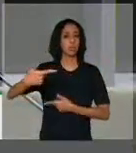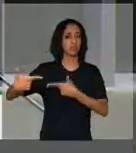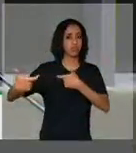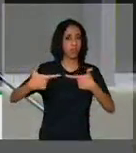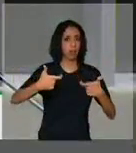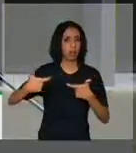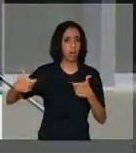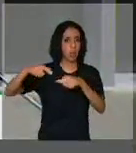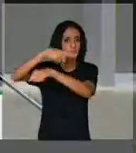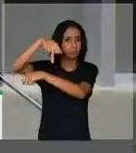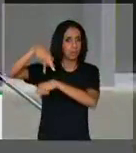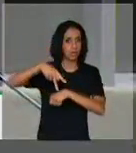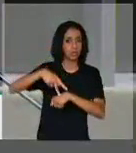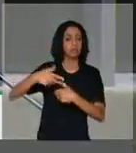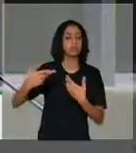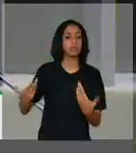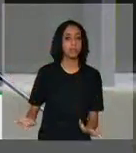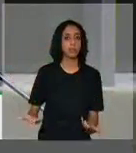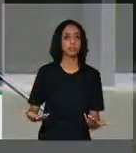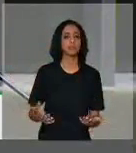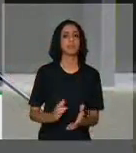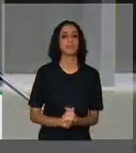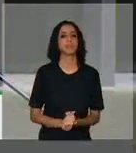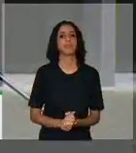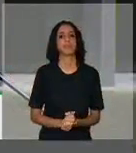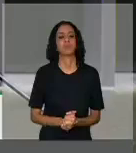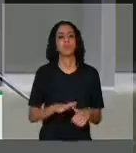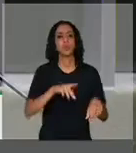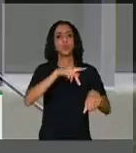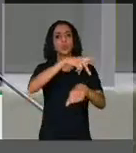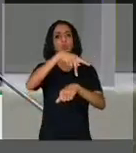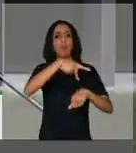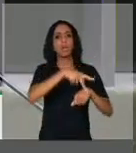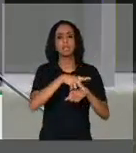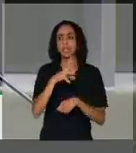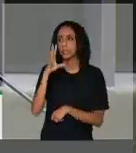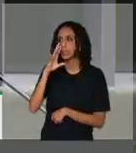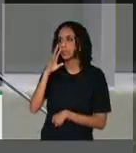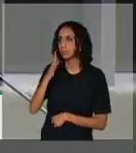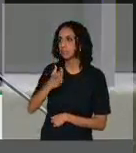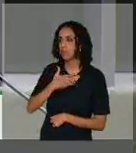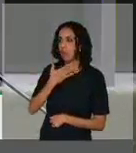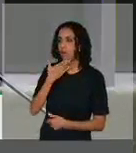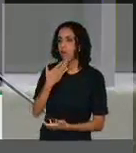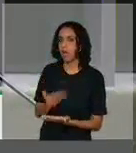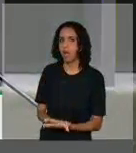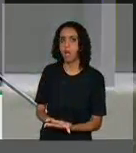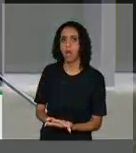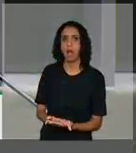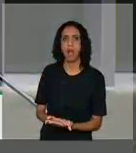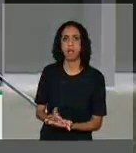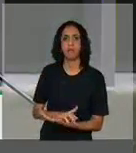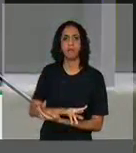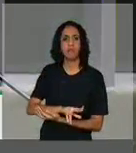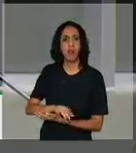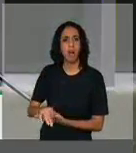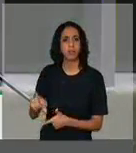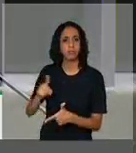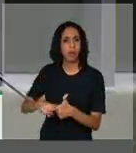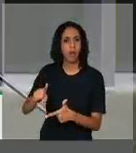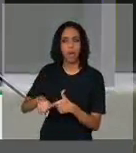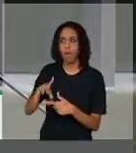a comunidade internacional, especialmente chocada com as revelações dos horrores